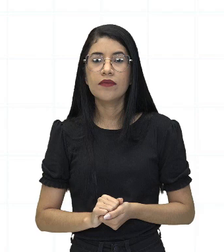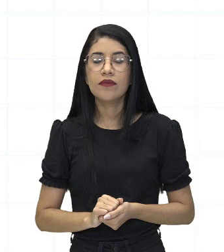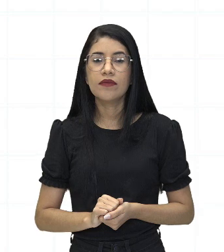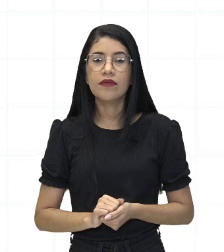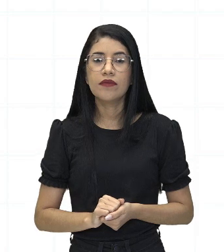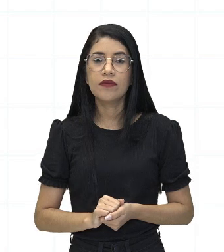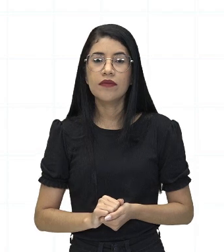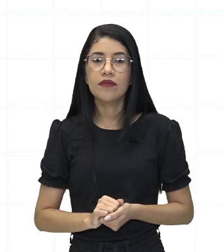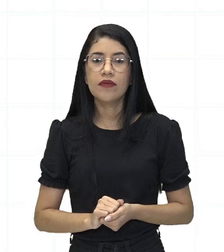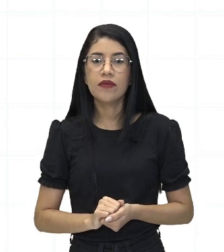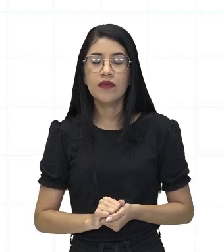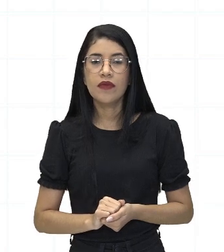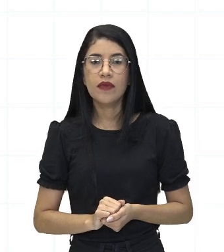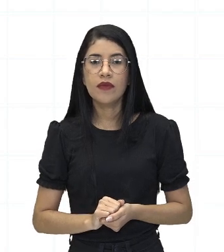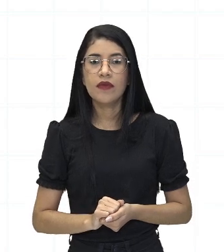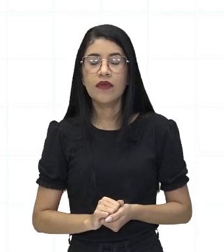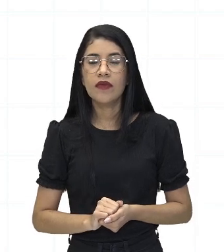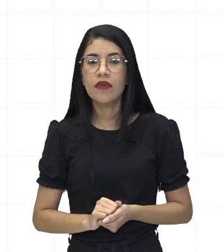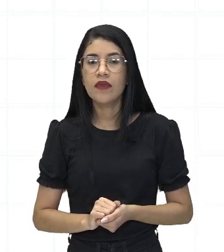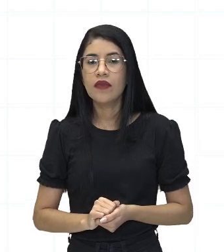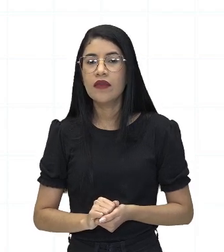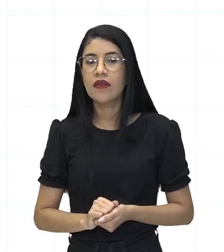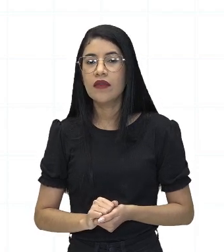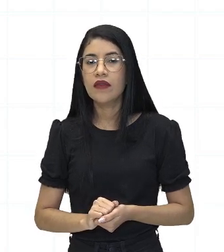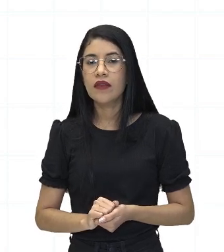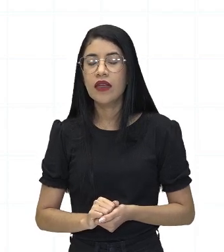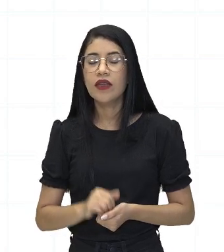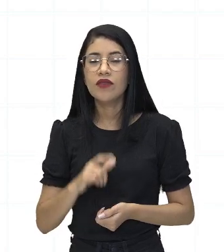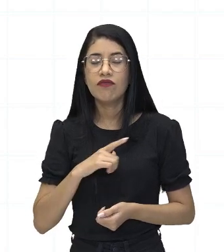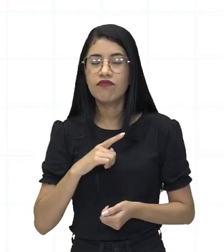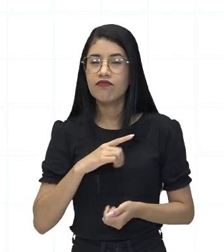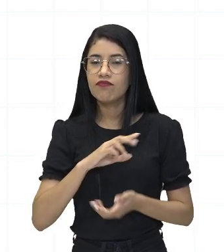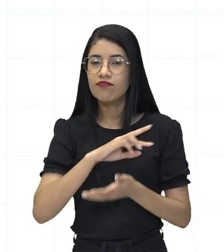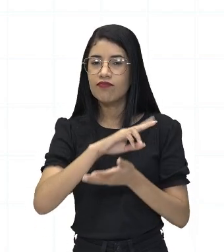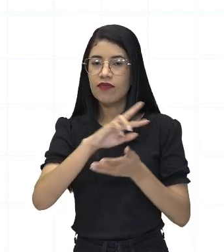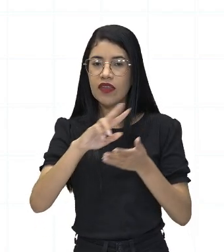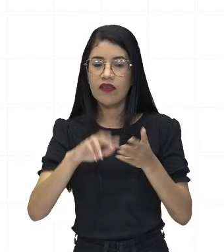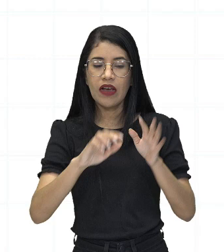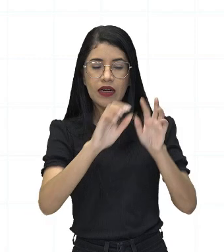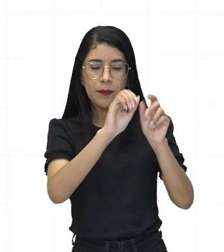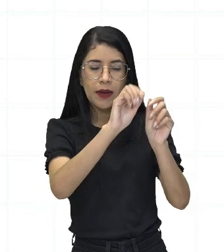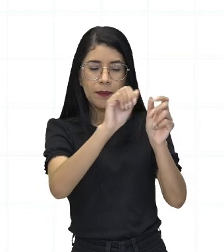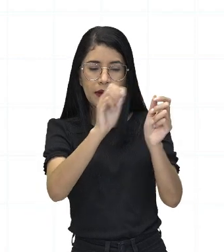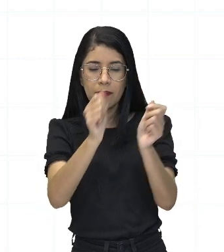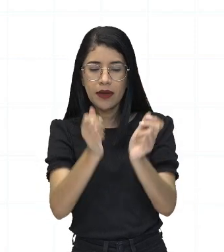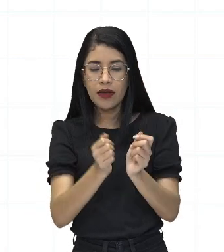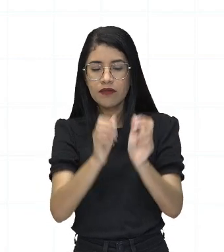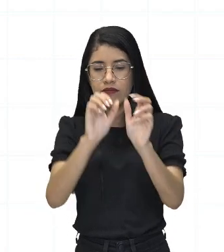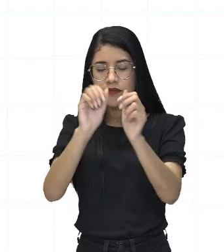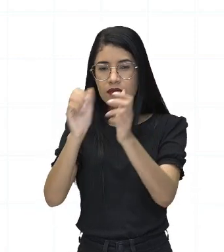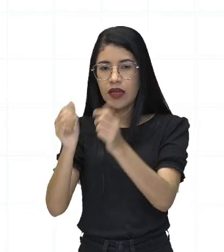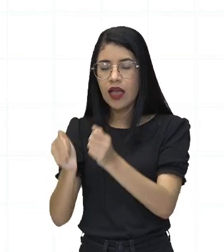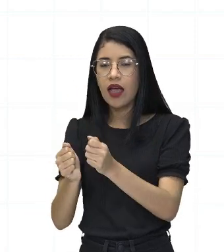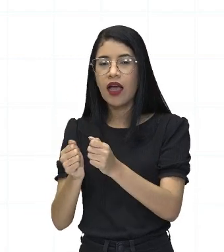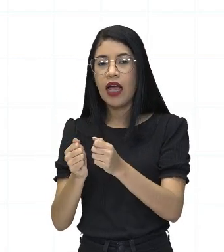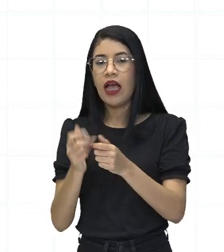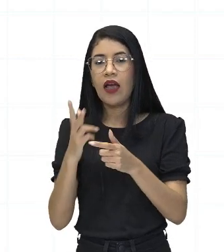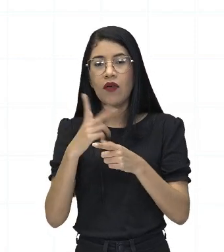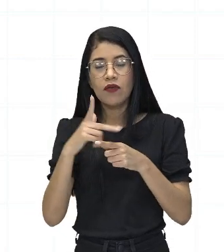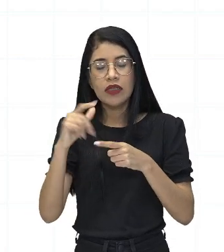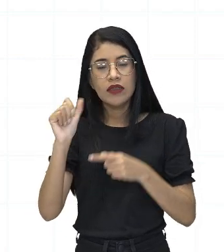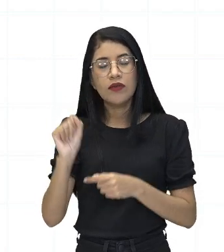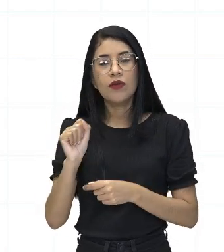tinham ornadas, vamos dizer assim, com esculturas conhecidas, né, heróis romanos, e